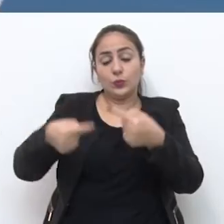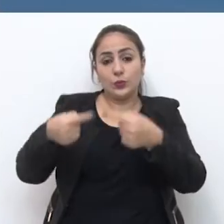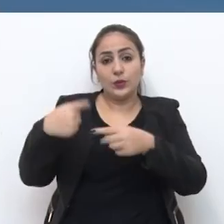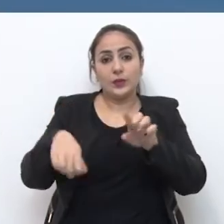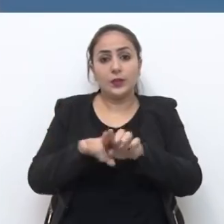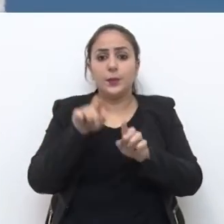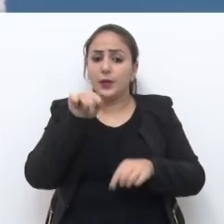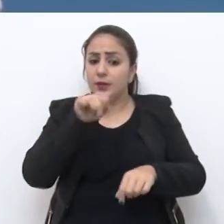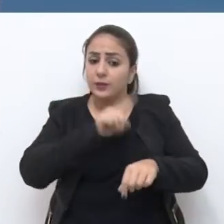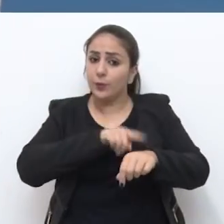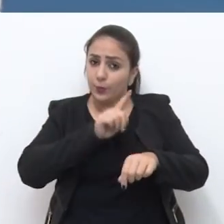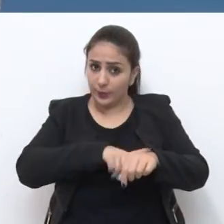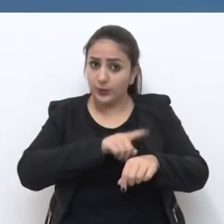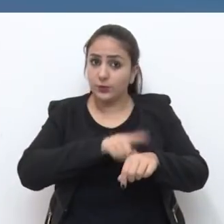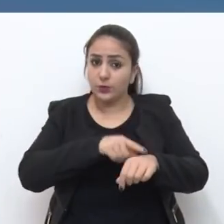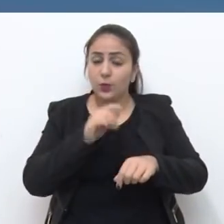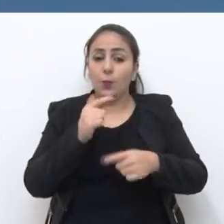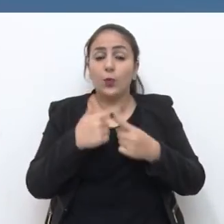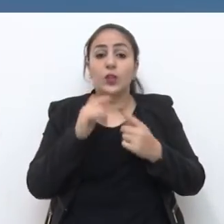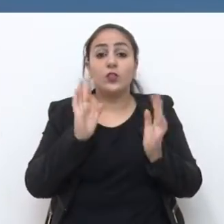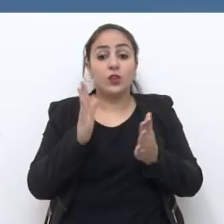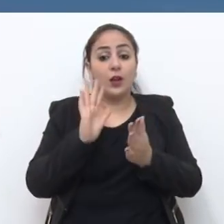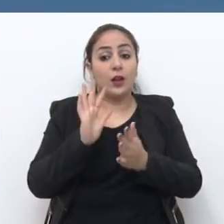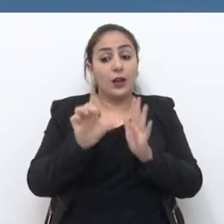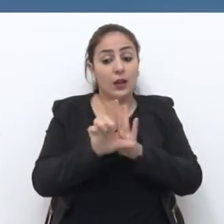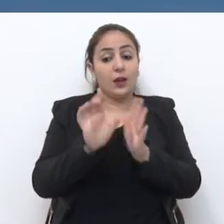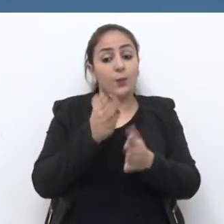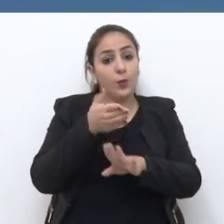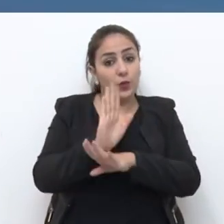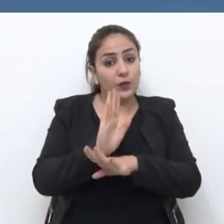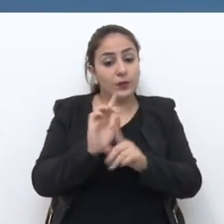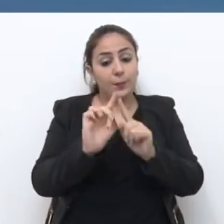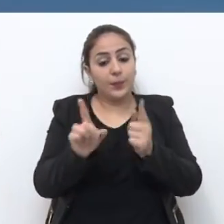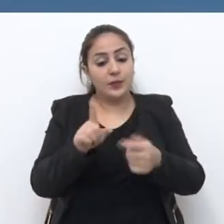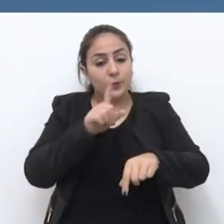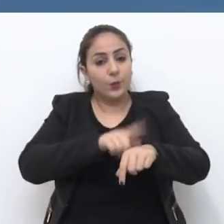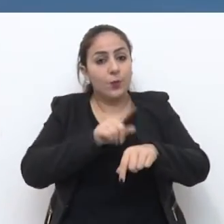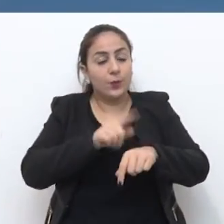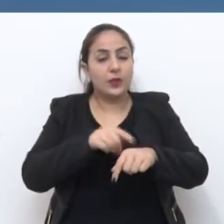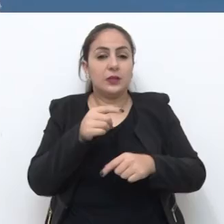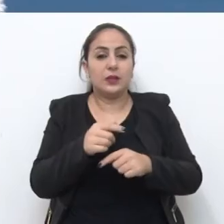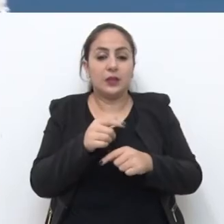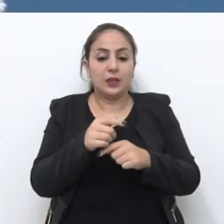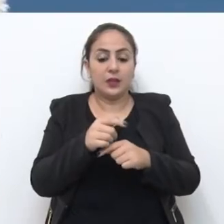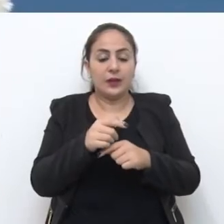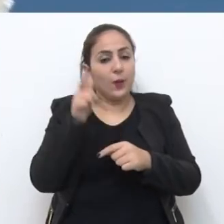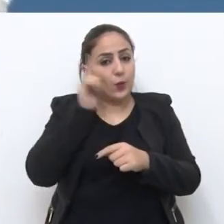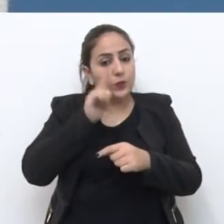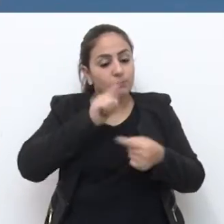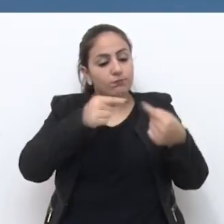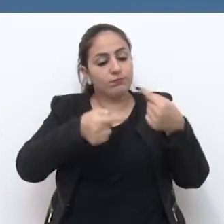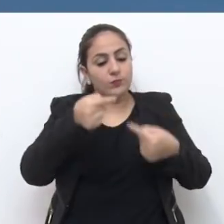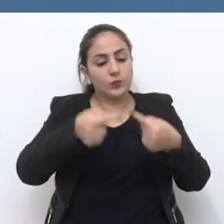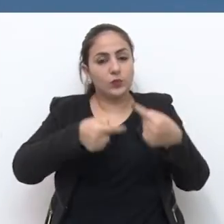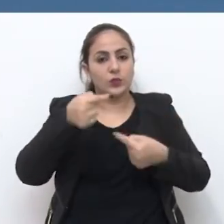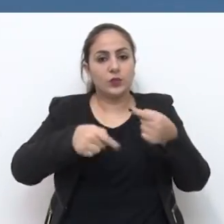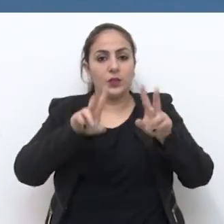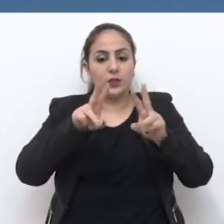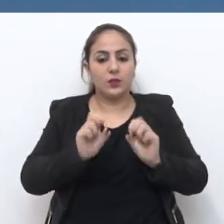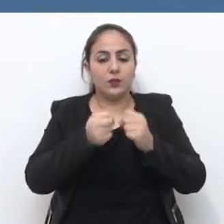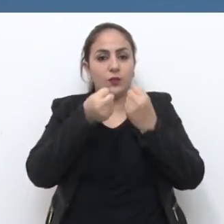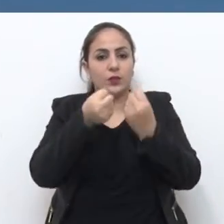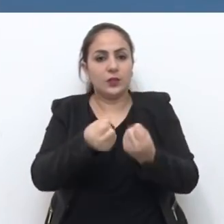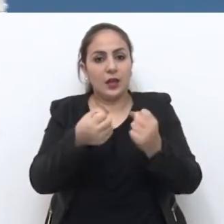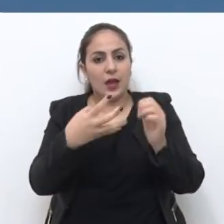essa discussão e esse é o momento então, né, já que a lei já foi aprovada, mas esse é o momento então para se estar discutindo